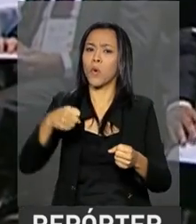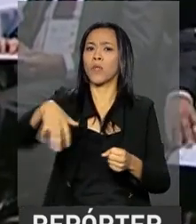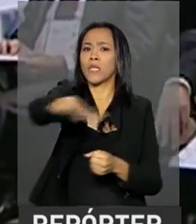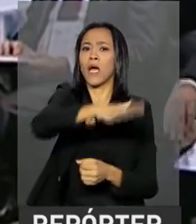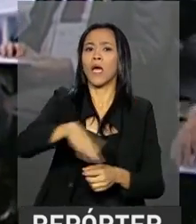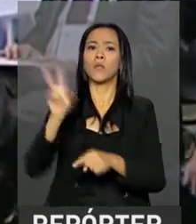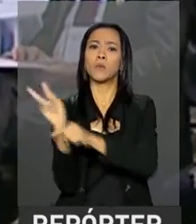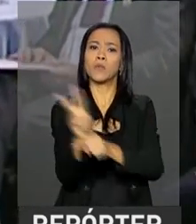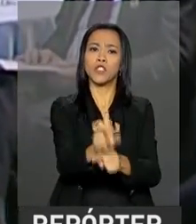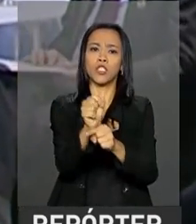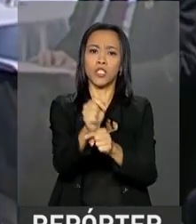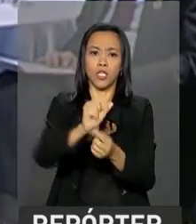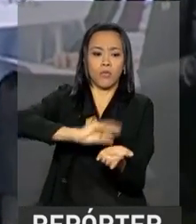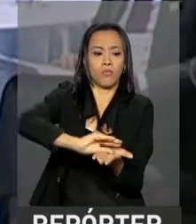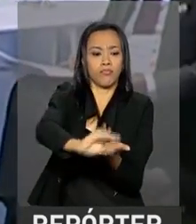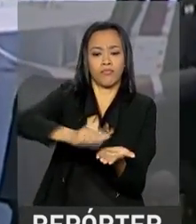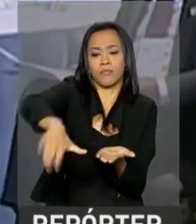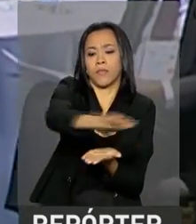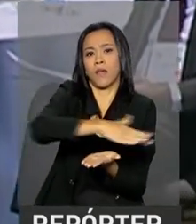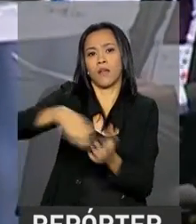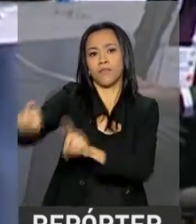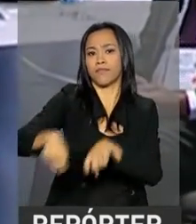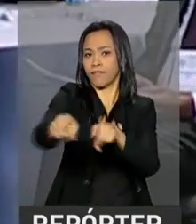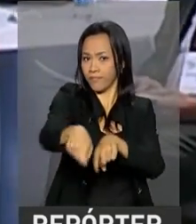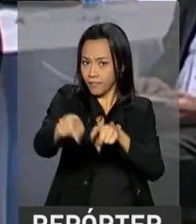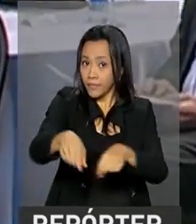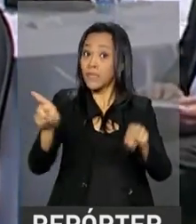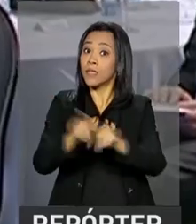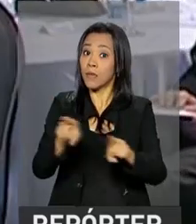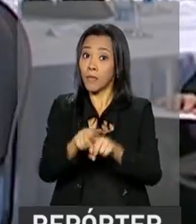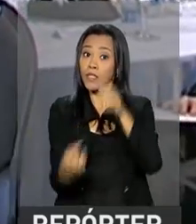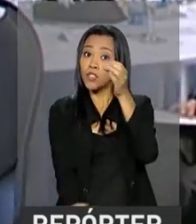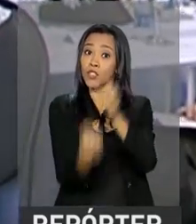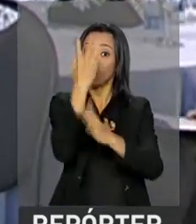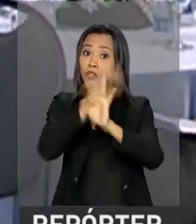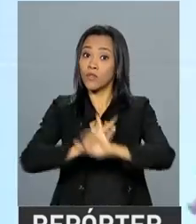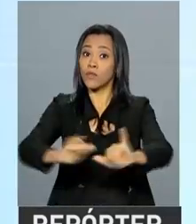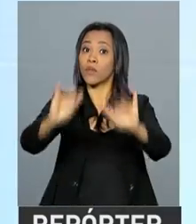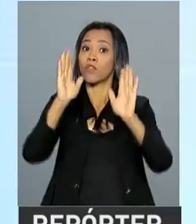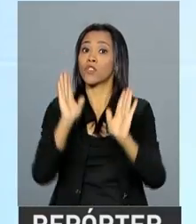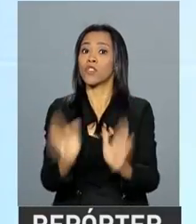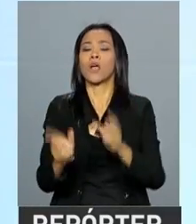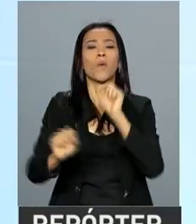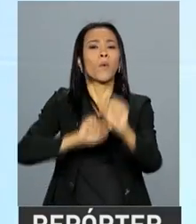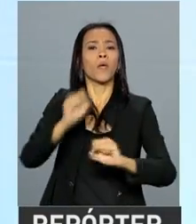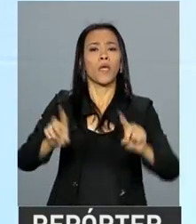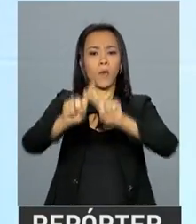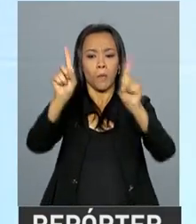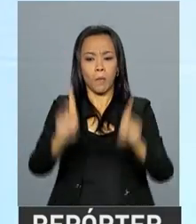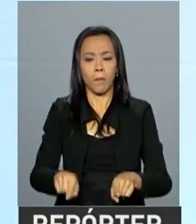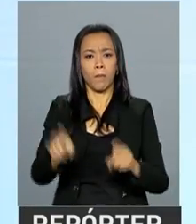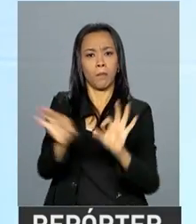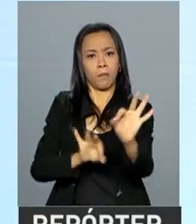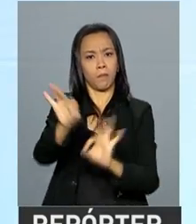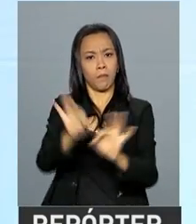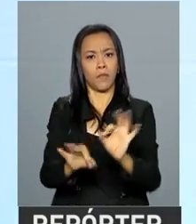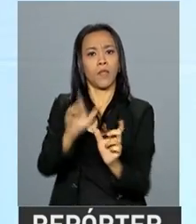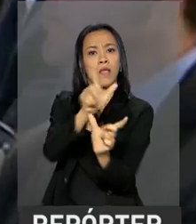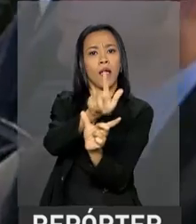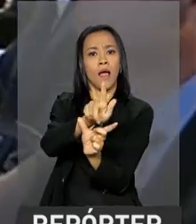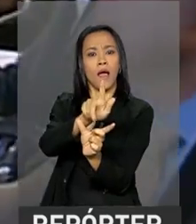custeio e investimento dos produtores lançou também iniciativas como o plano agroma com